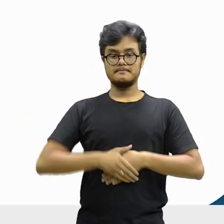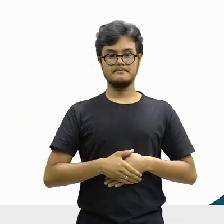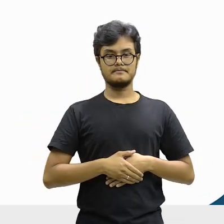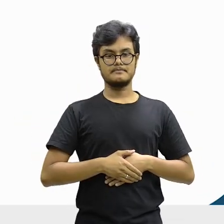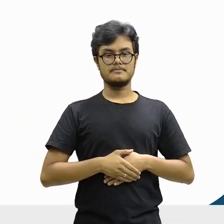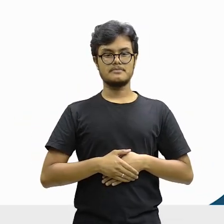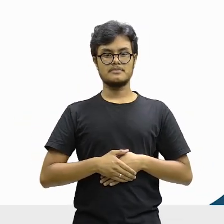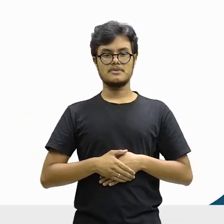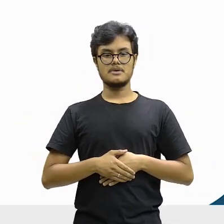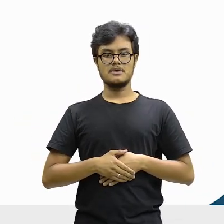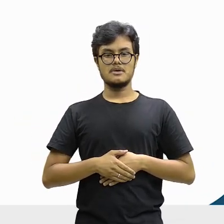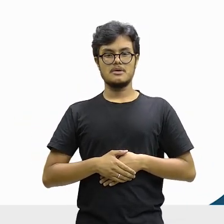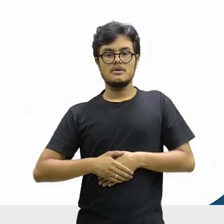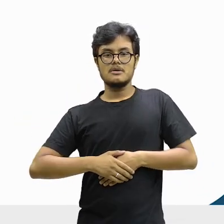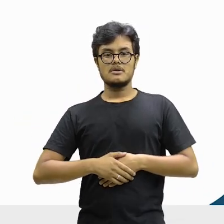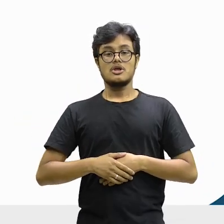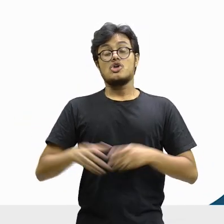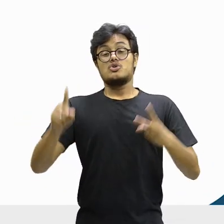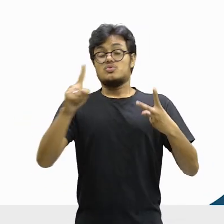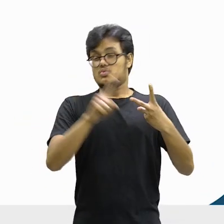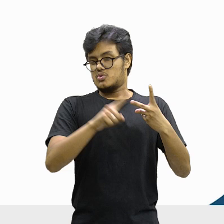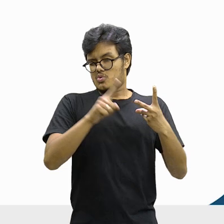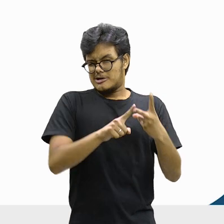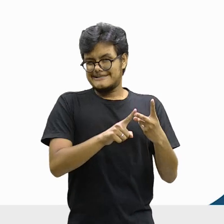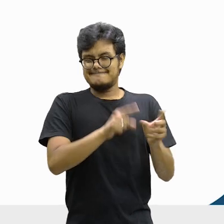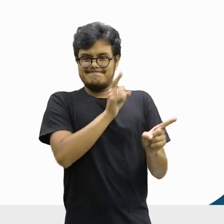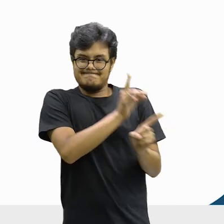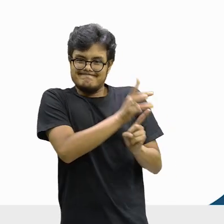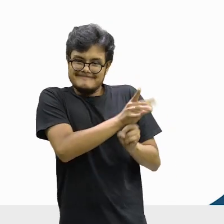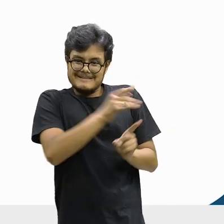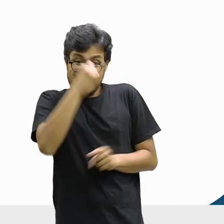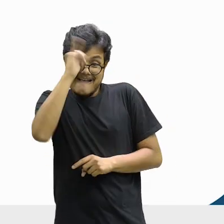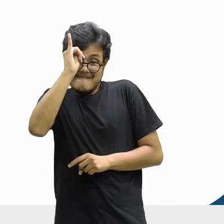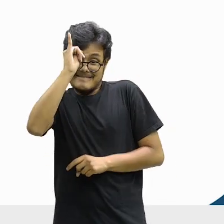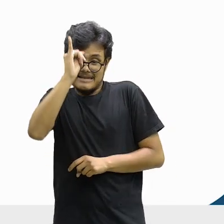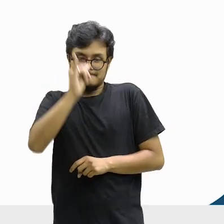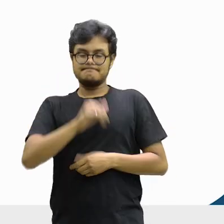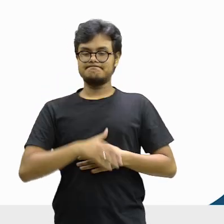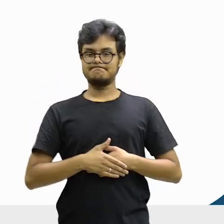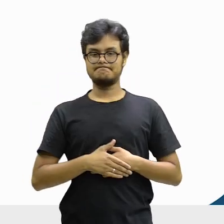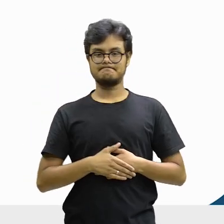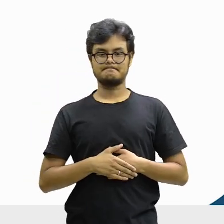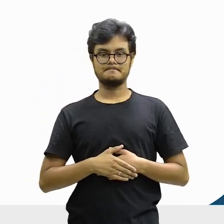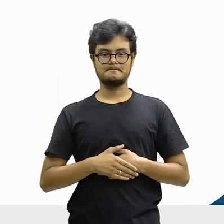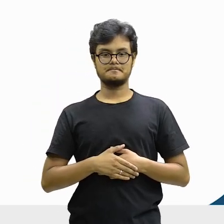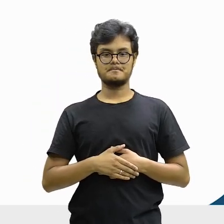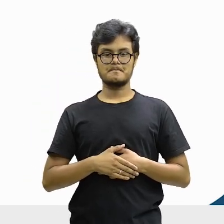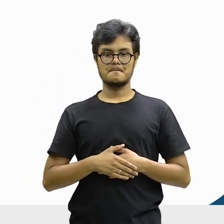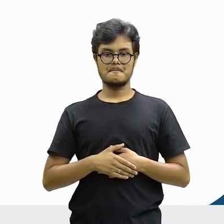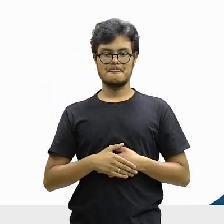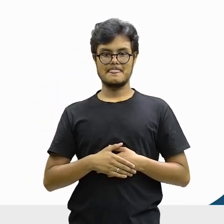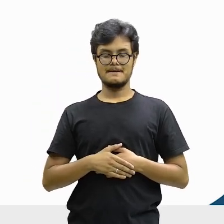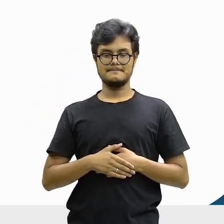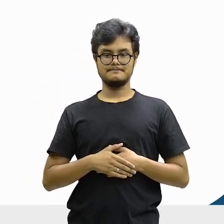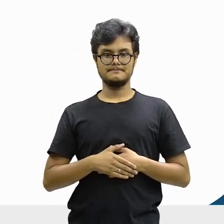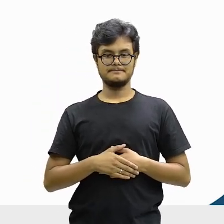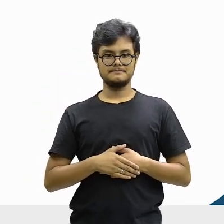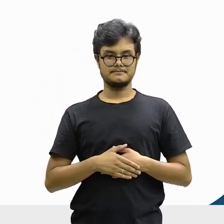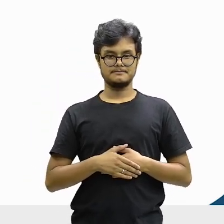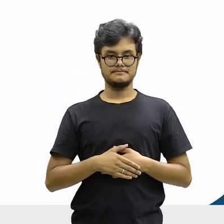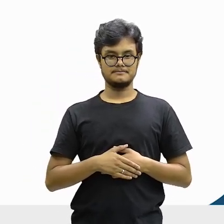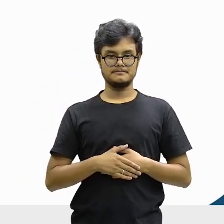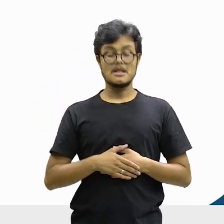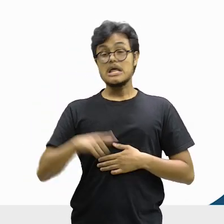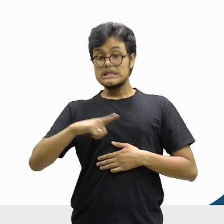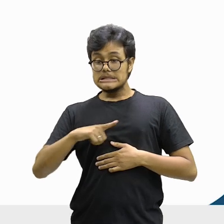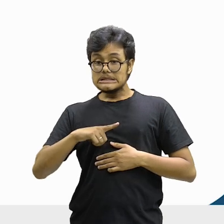2, coito interrompido, dentro de impede o encontro dos gametas, impede a implantação do embrião,